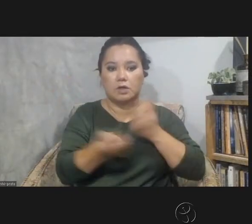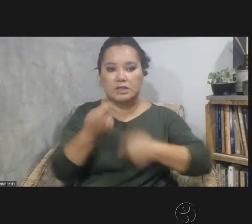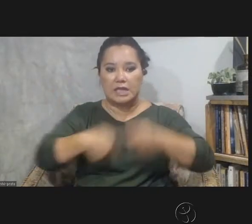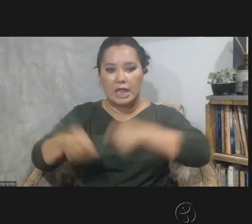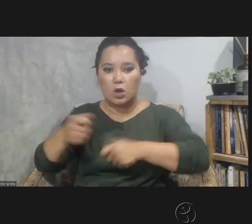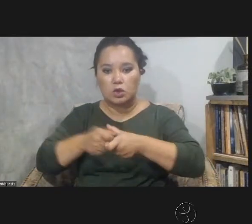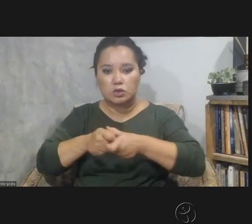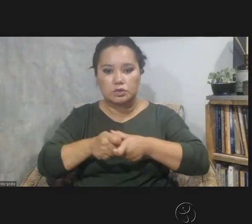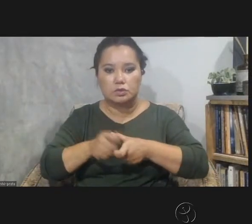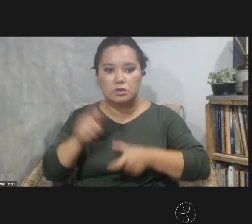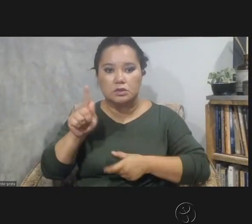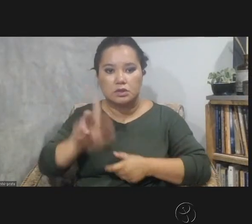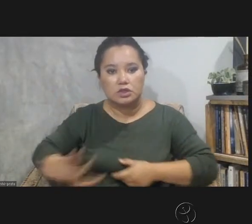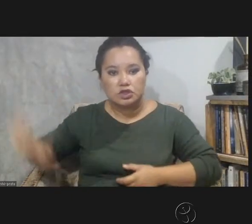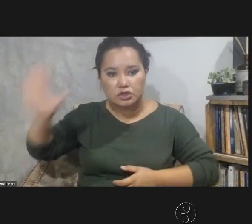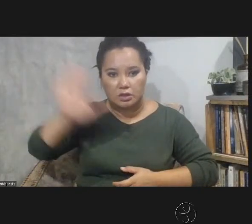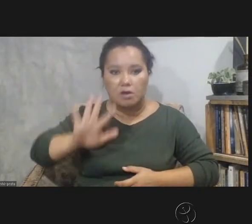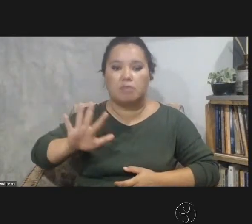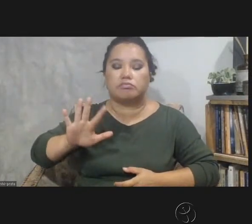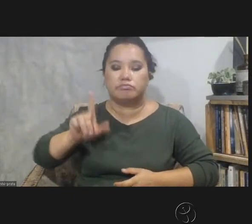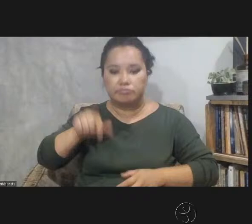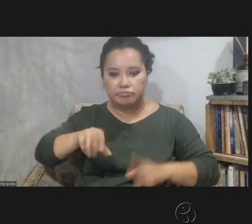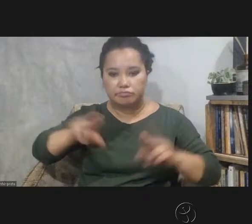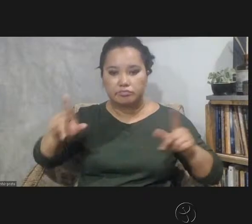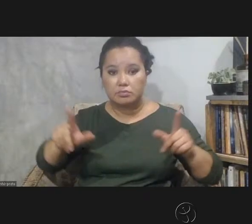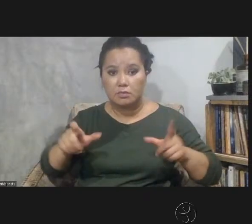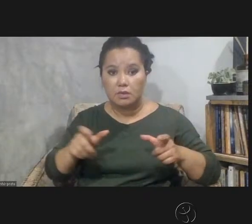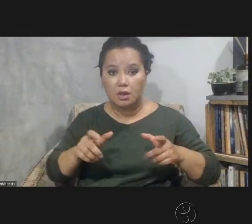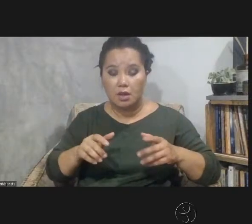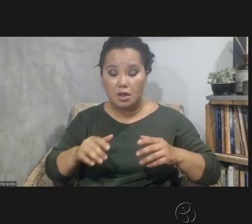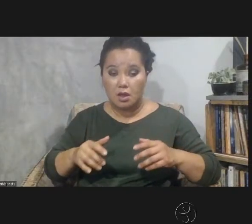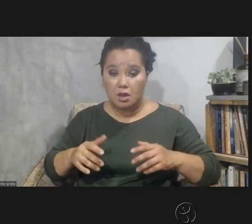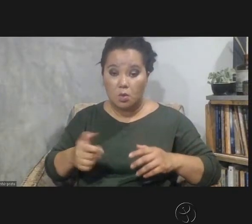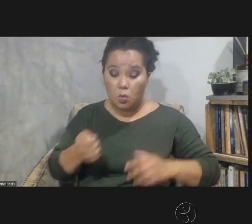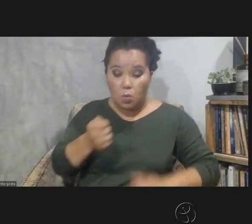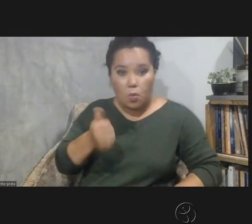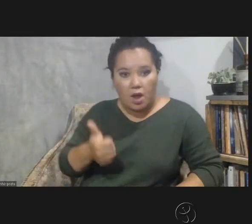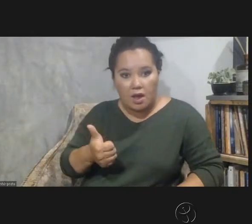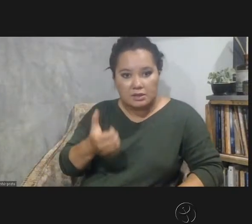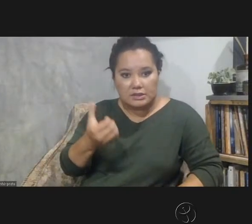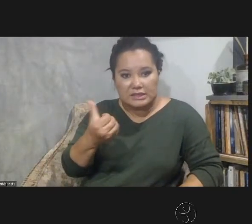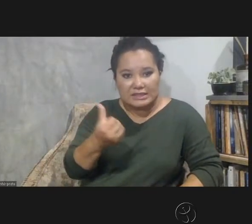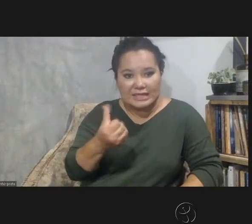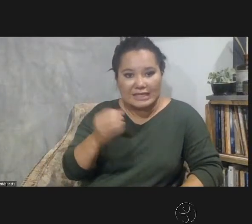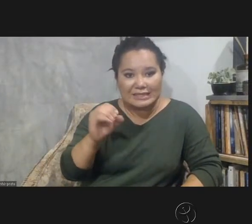da minha vida profissional, 60 anos, no MIT,